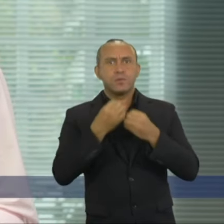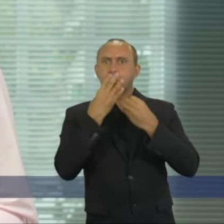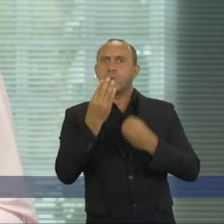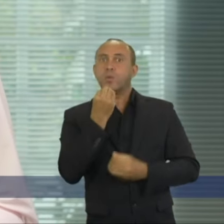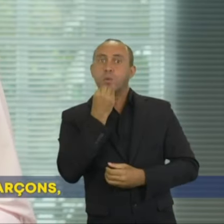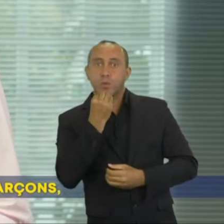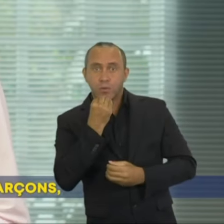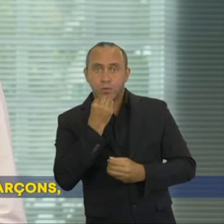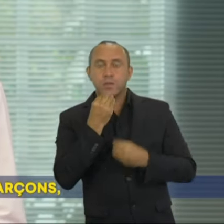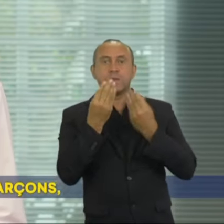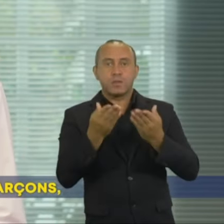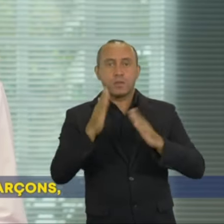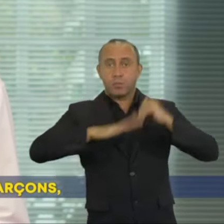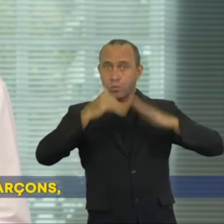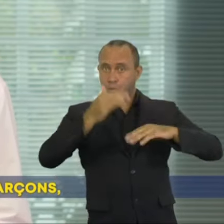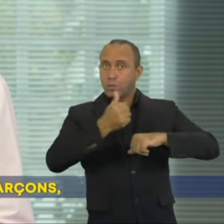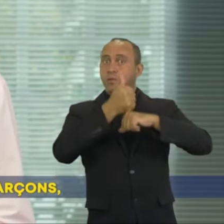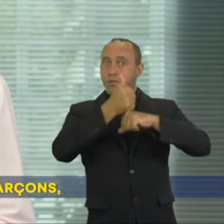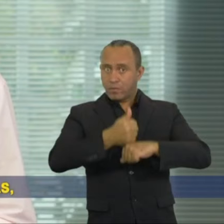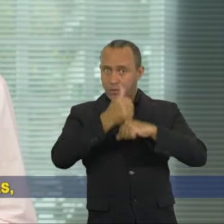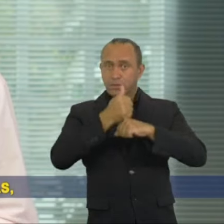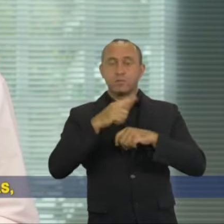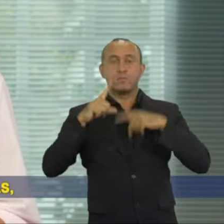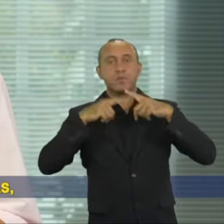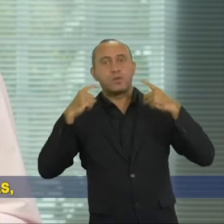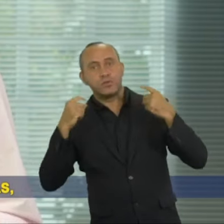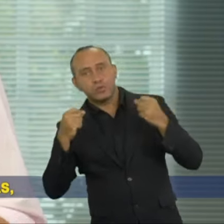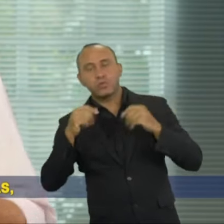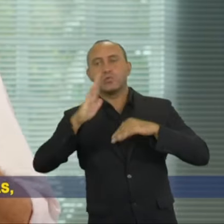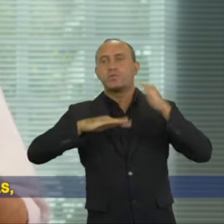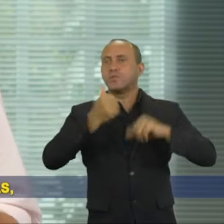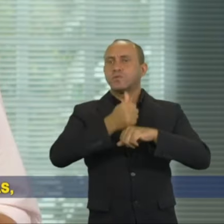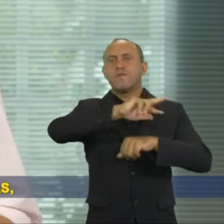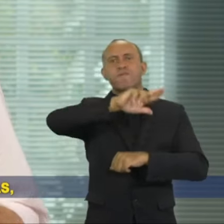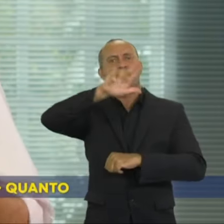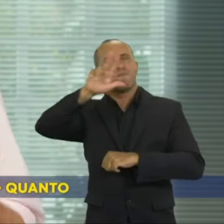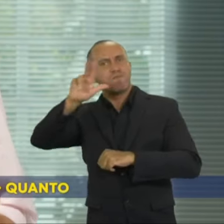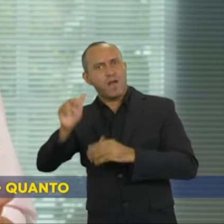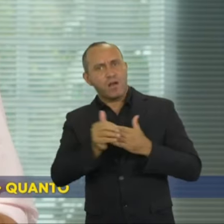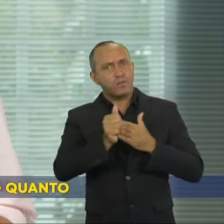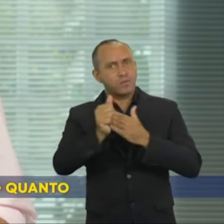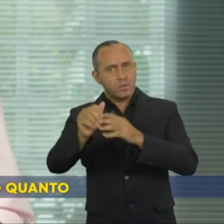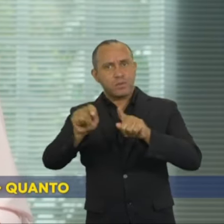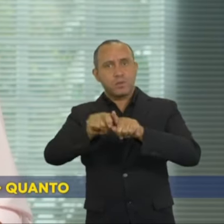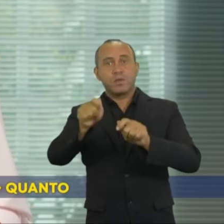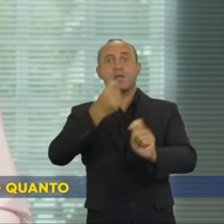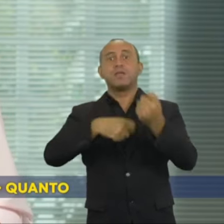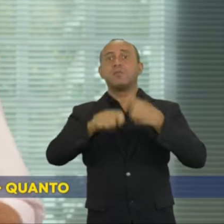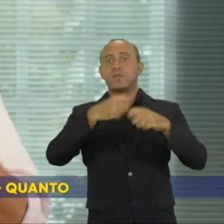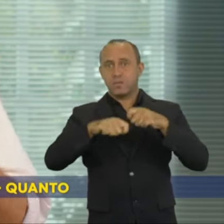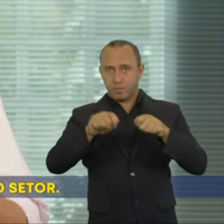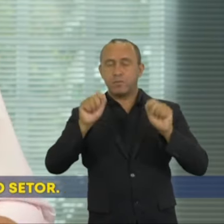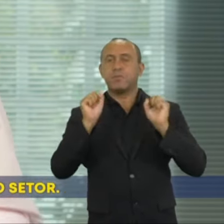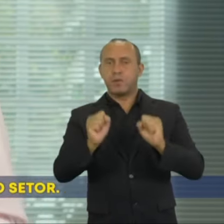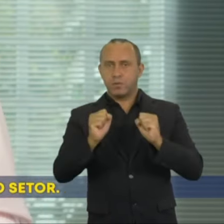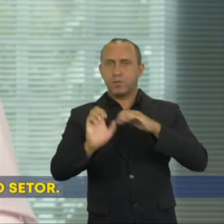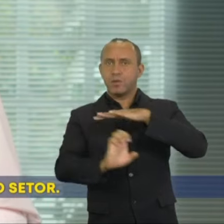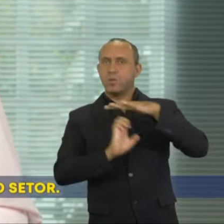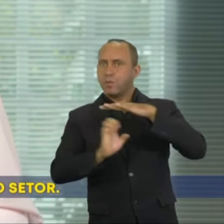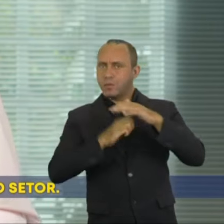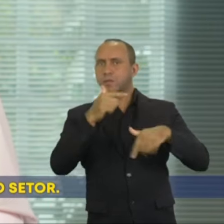gera oportunidade, tanto para os trabalhadores, garçons, canoeiros, camareiras, pessoal administrativo e agentes, quanto para